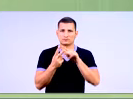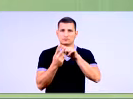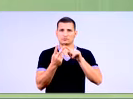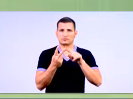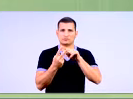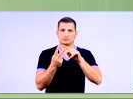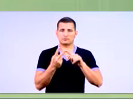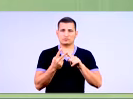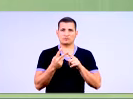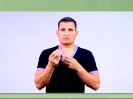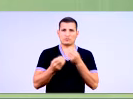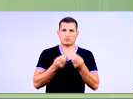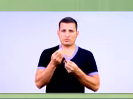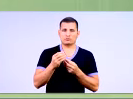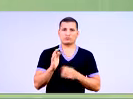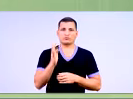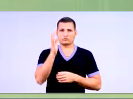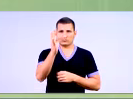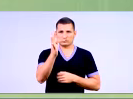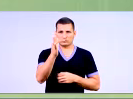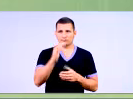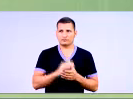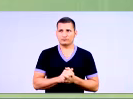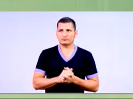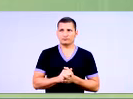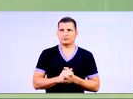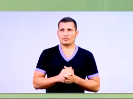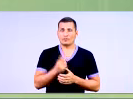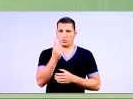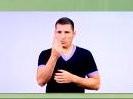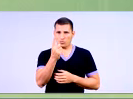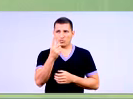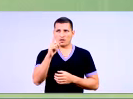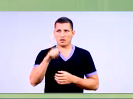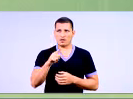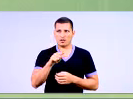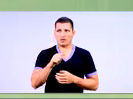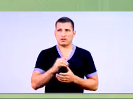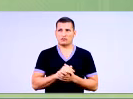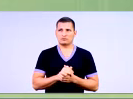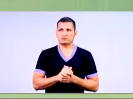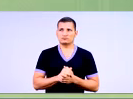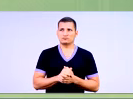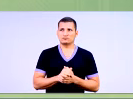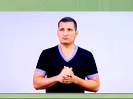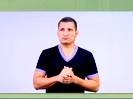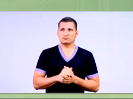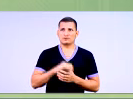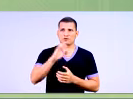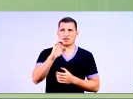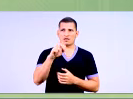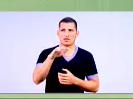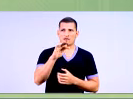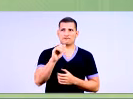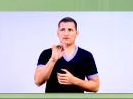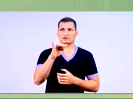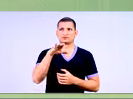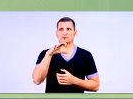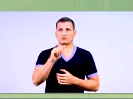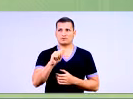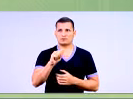de conjugar o futuro. Uma é mais enfática, é uma maneira